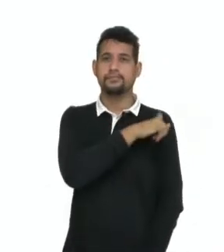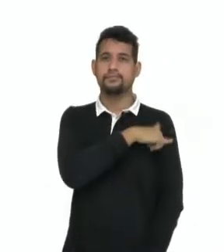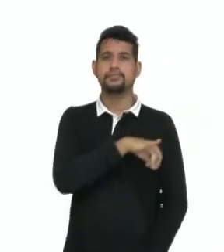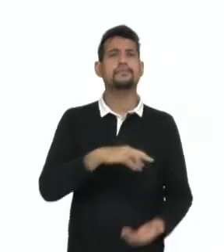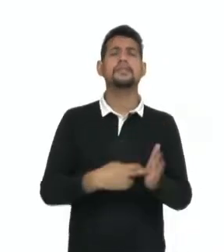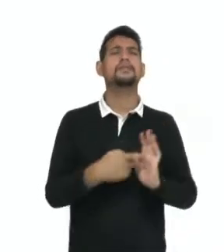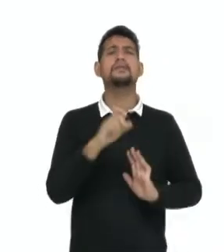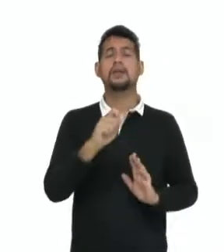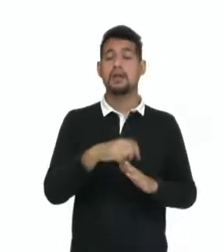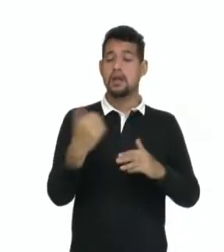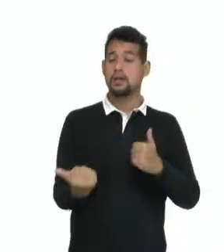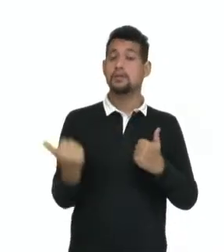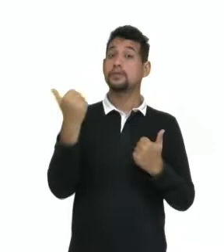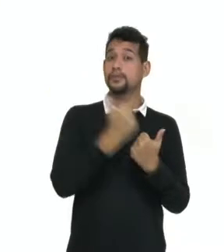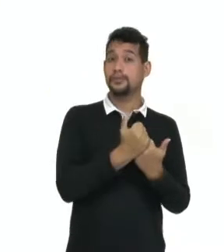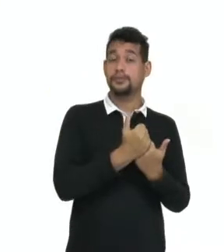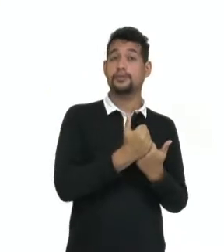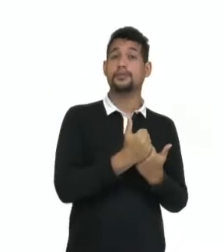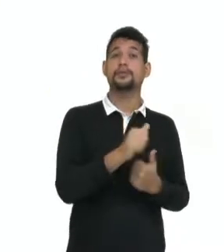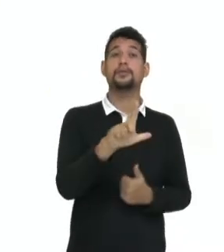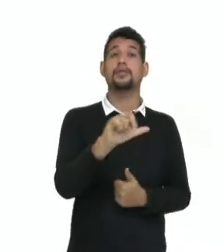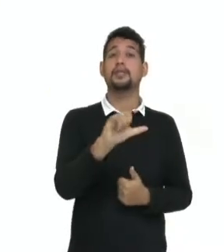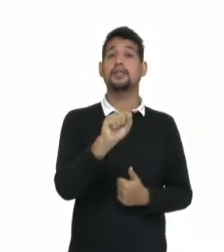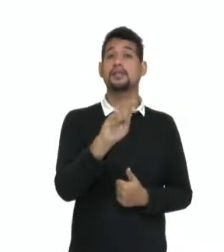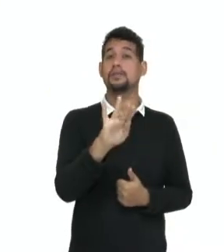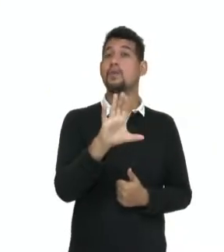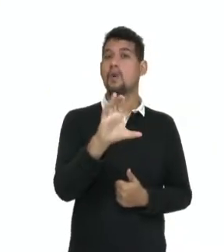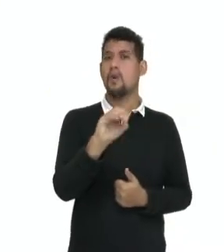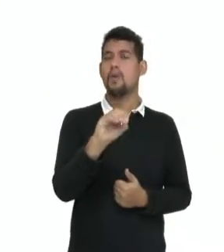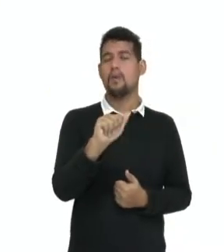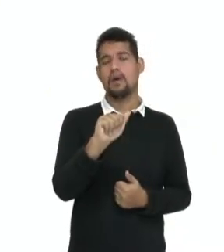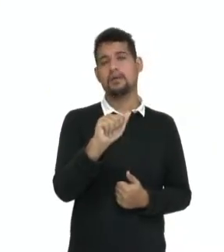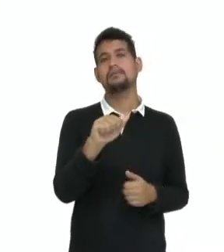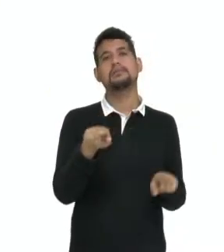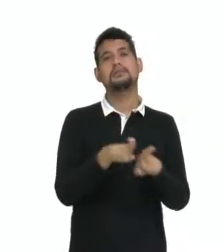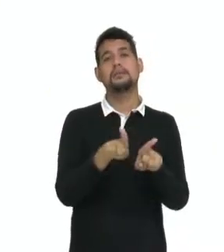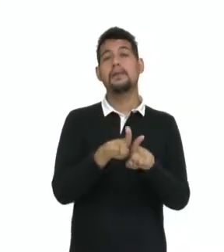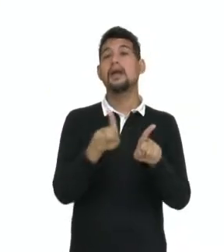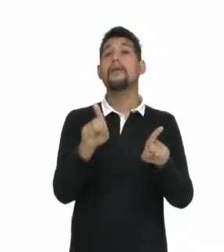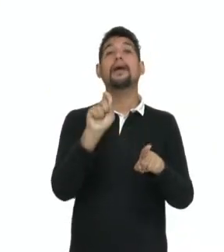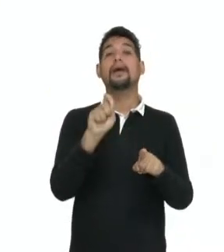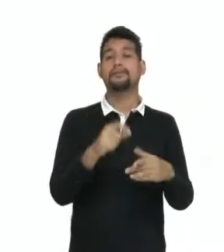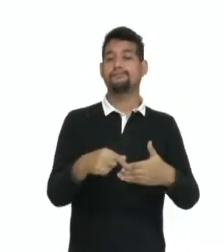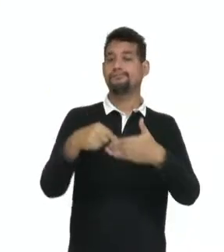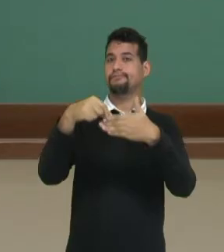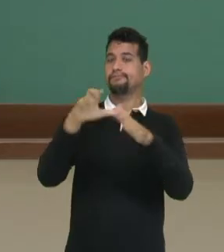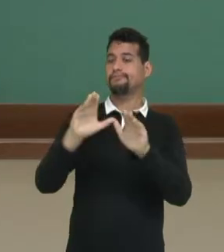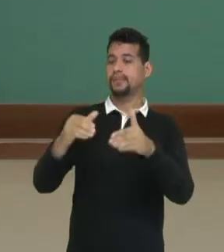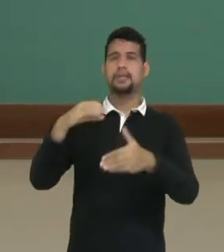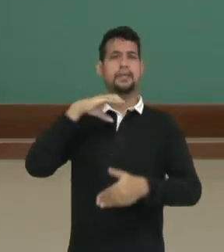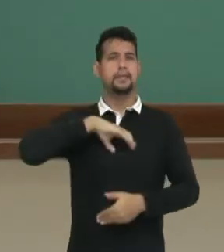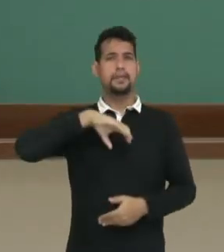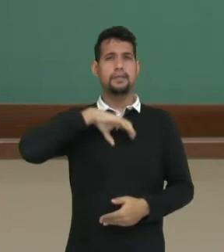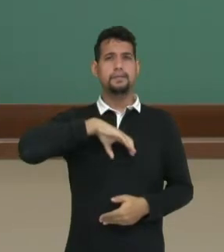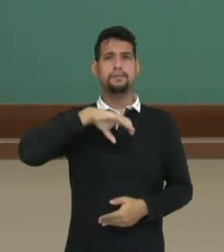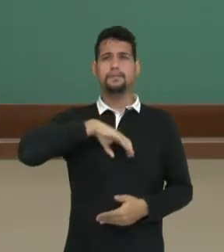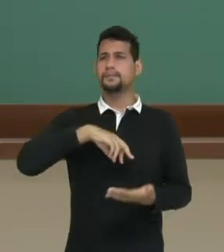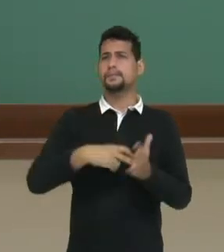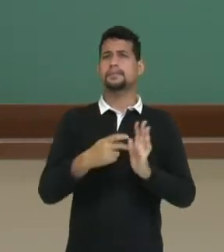vai substituir Lisboa como a cabeça, a sede do Império Português. E esse Império Português é um